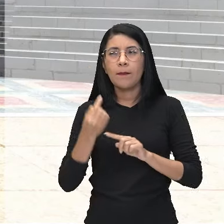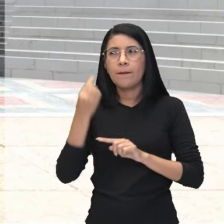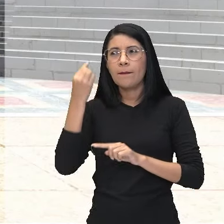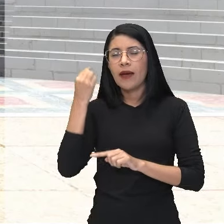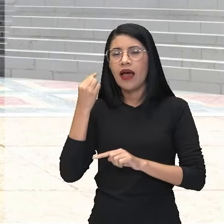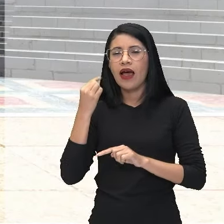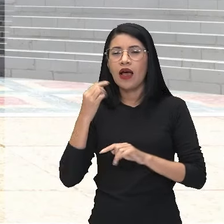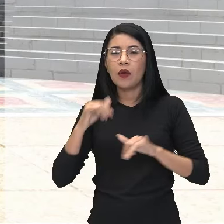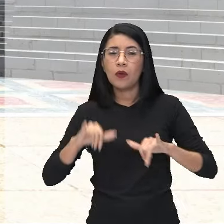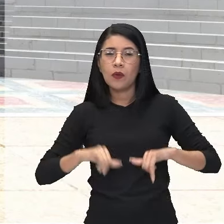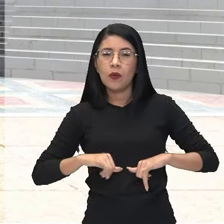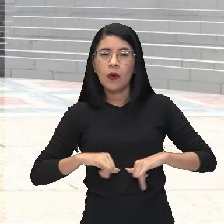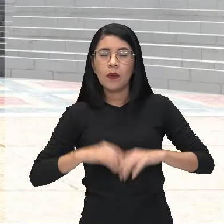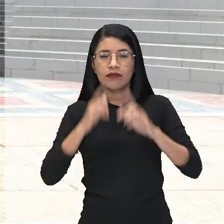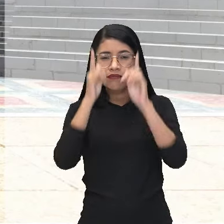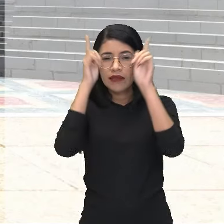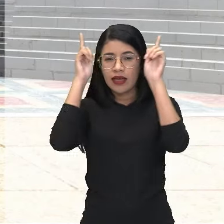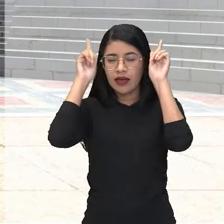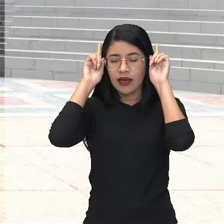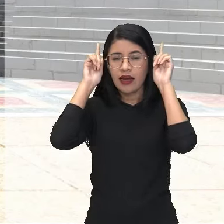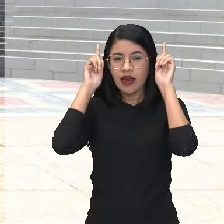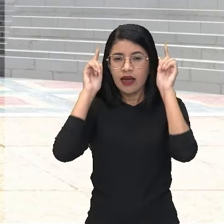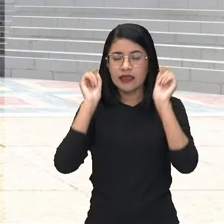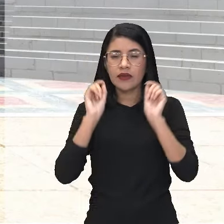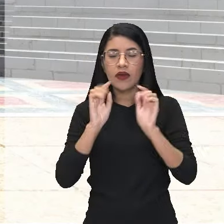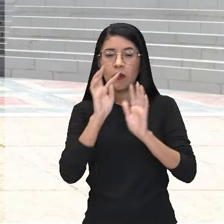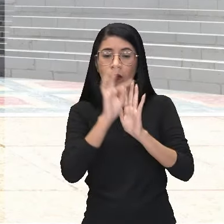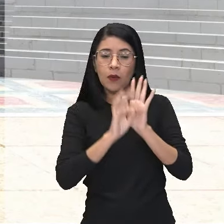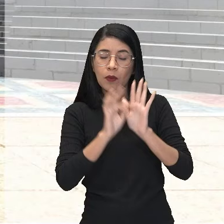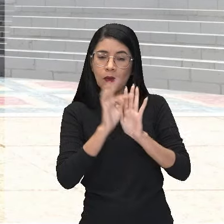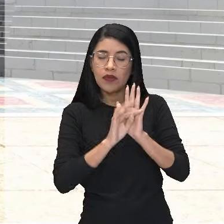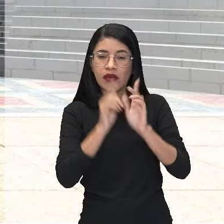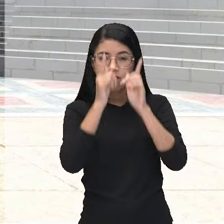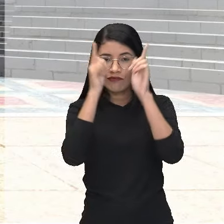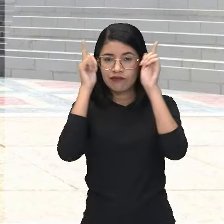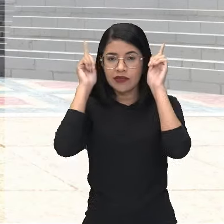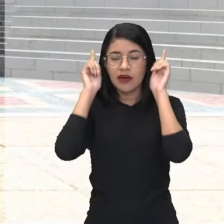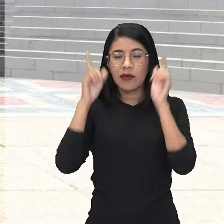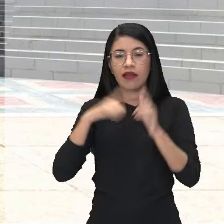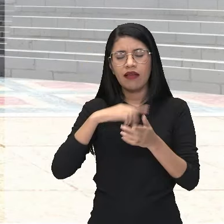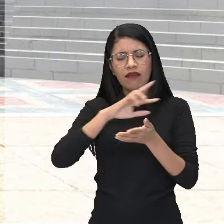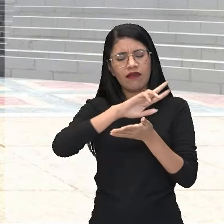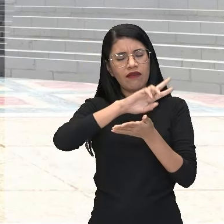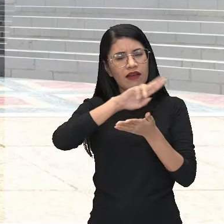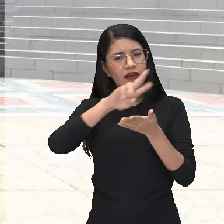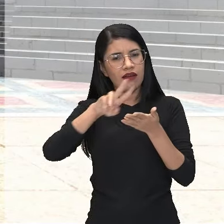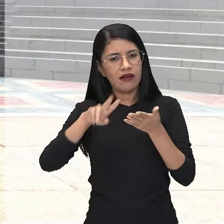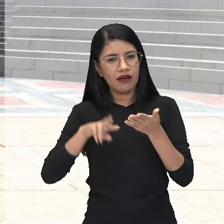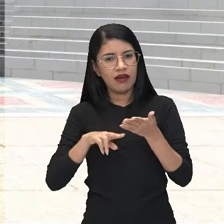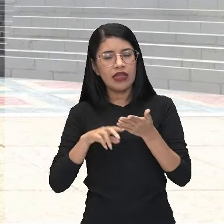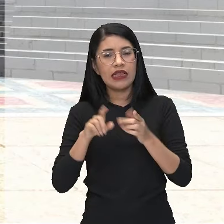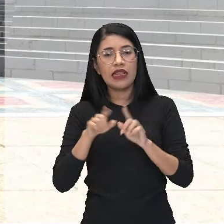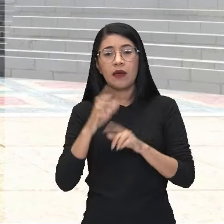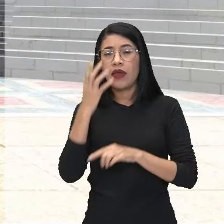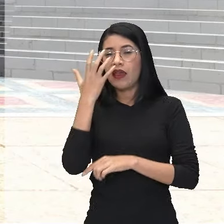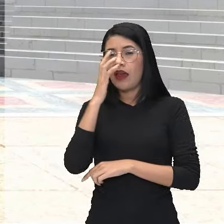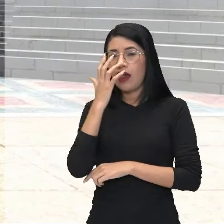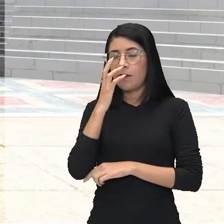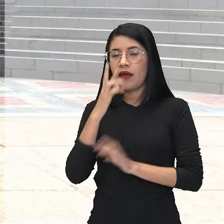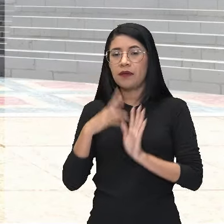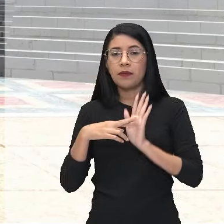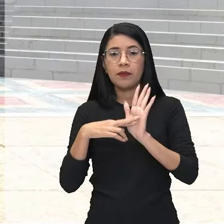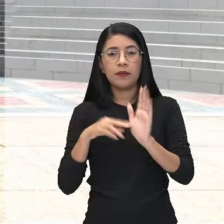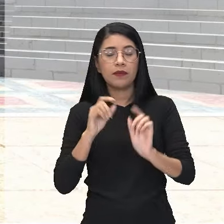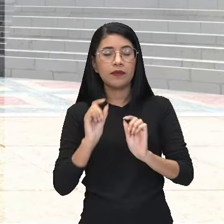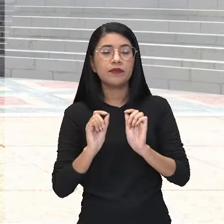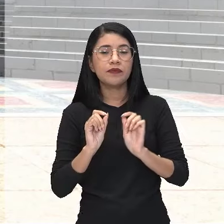tragédia grega, né? A Grécia, aos textos gregos aí que nós temos. Nós temos as máscaras aqui que representam